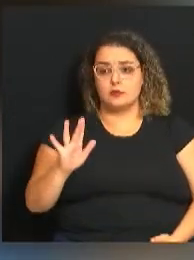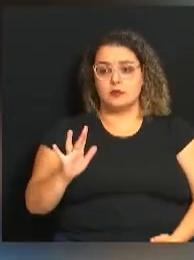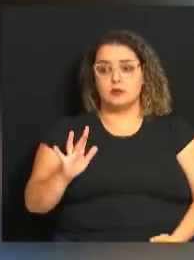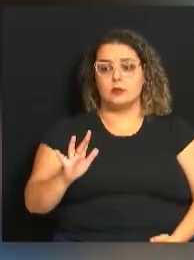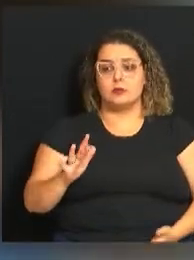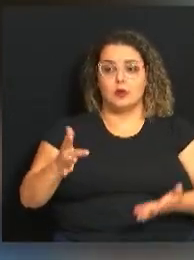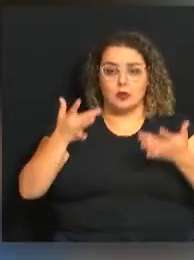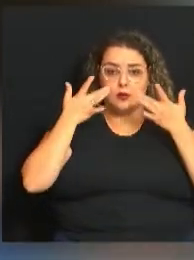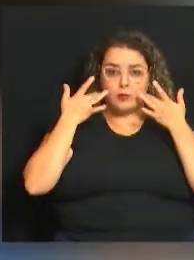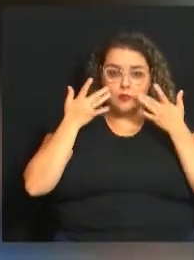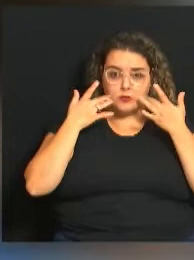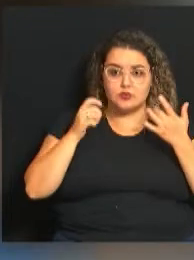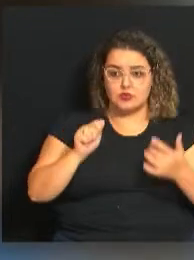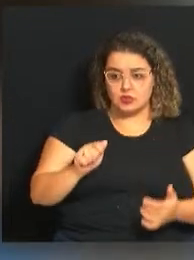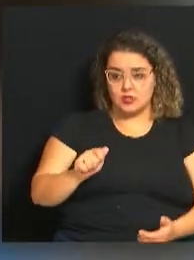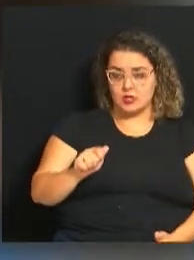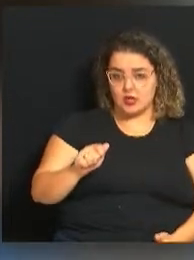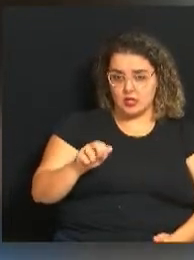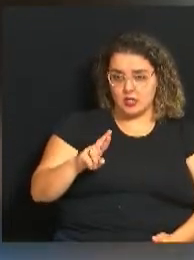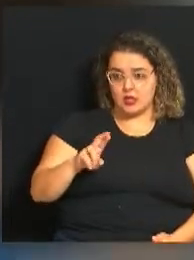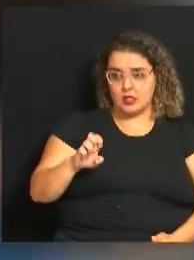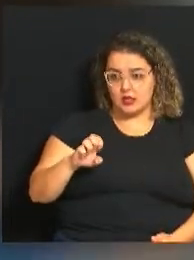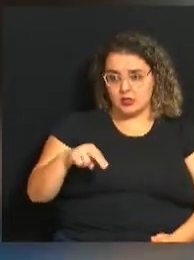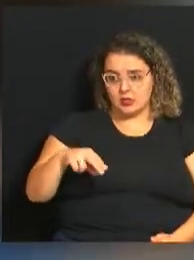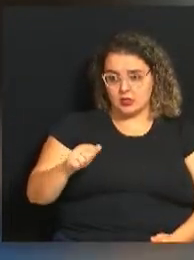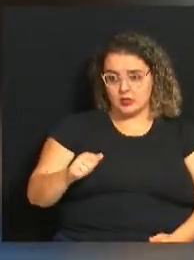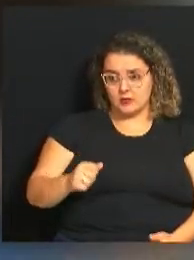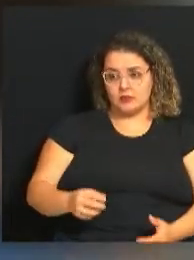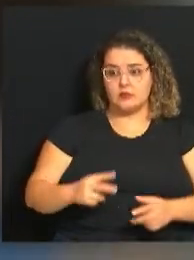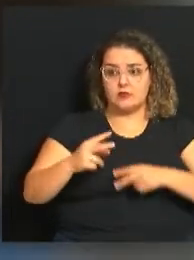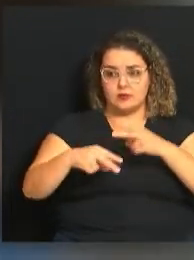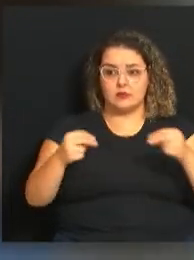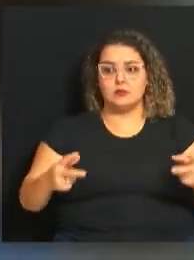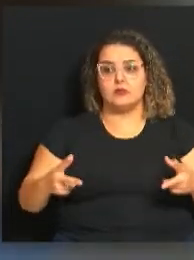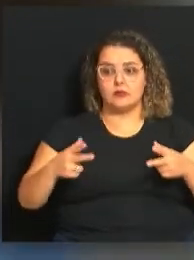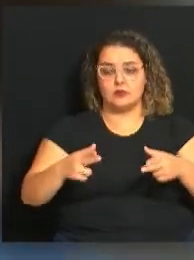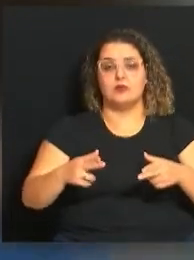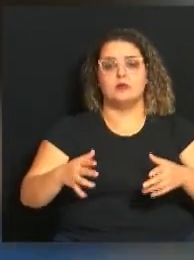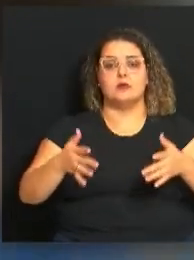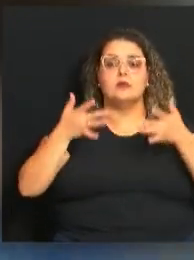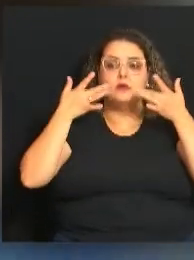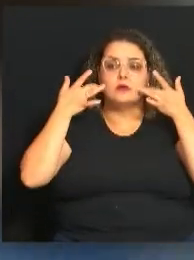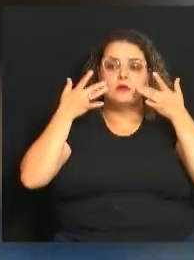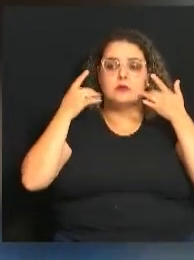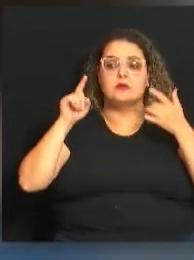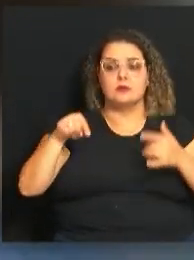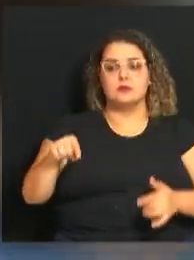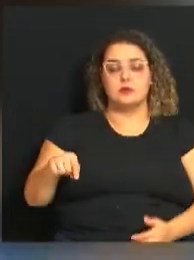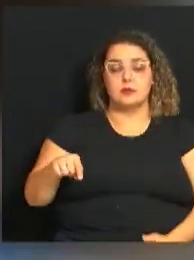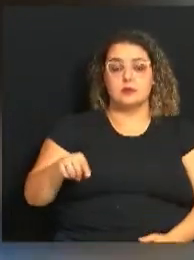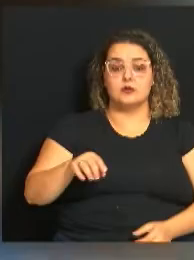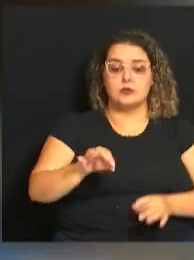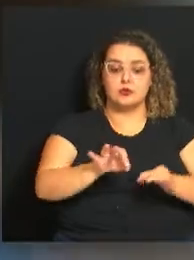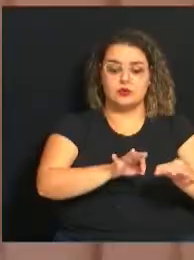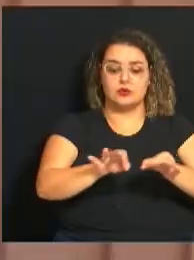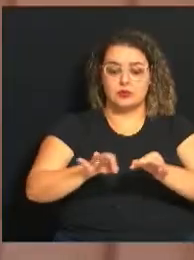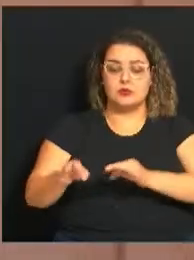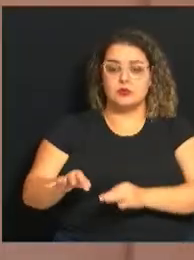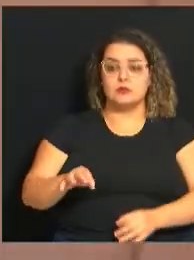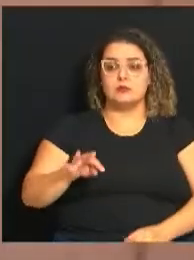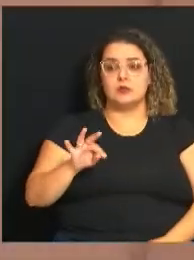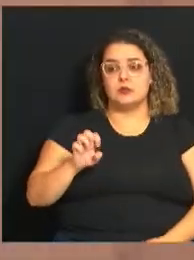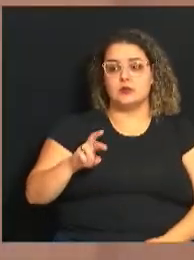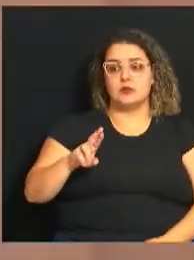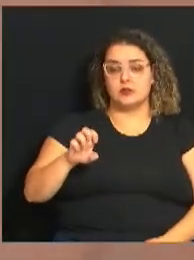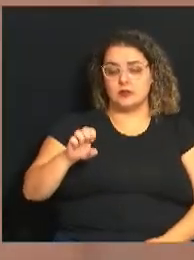Teatro de Arena, né, parte externa, foi inaugurado com uma peça da Teresa. dirigida pela Tereza Aguiar.